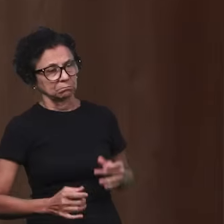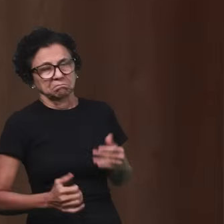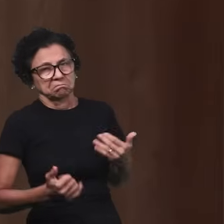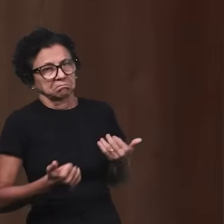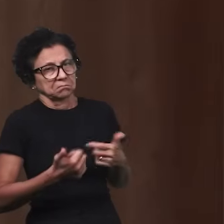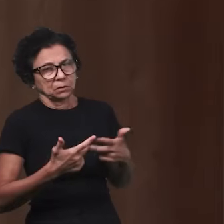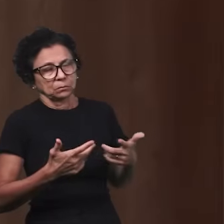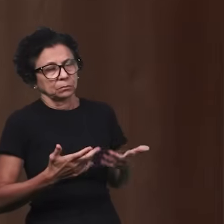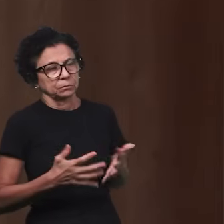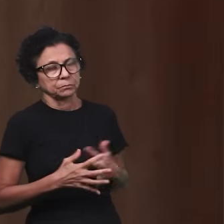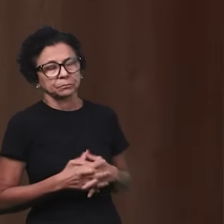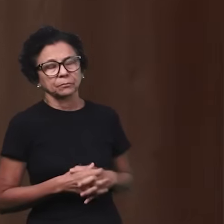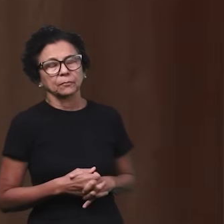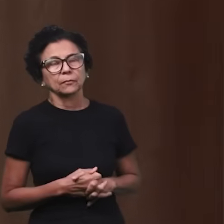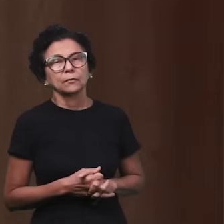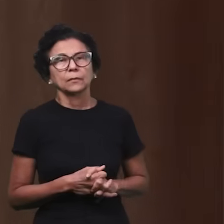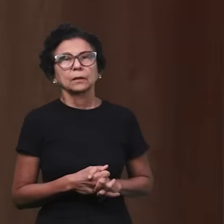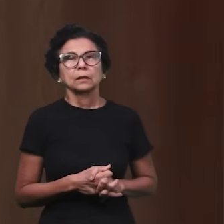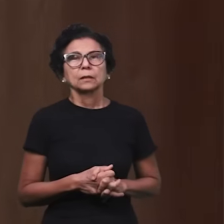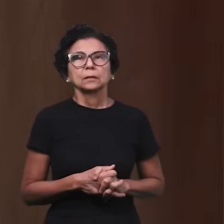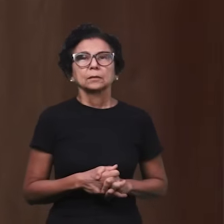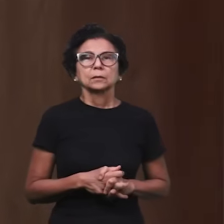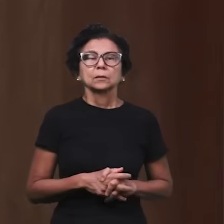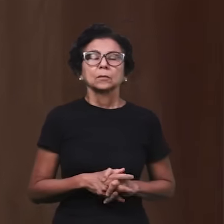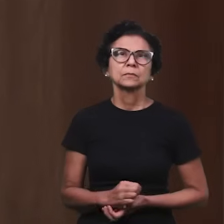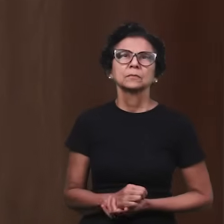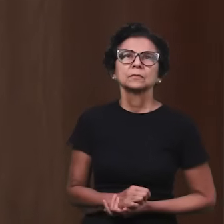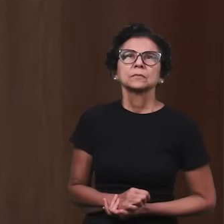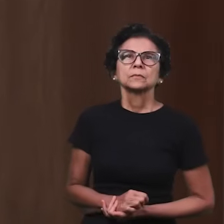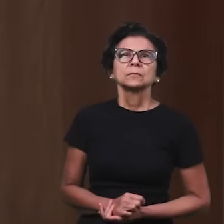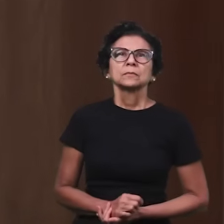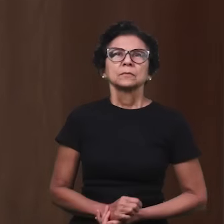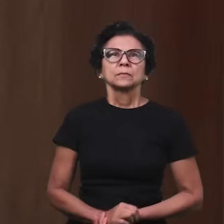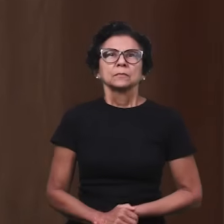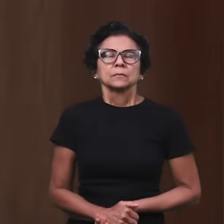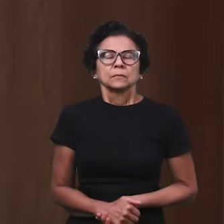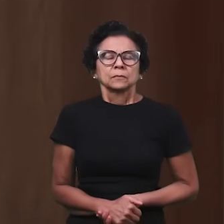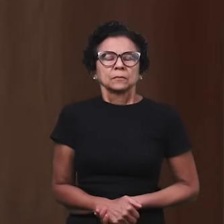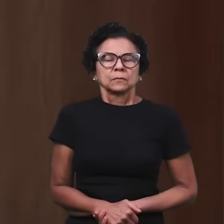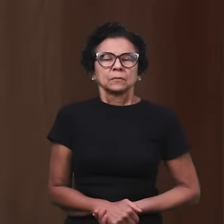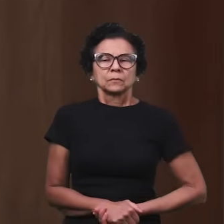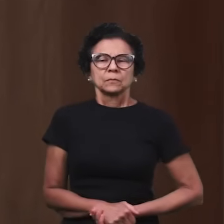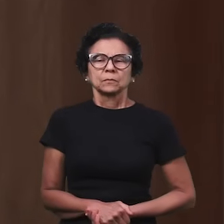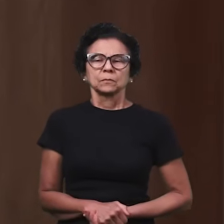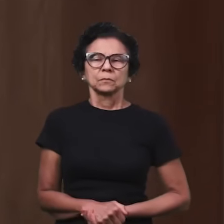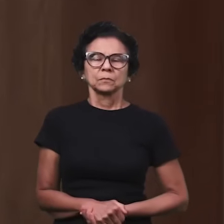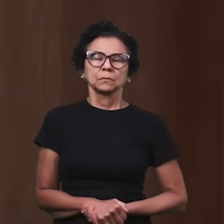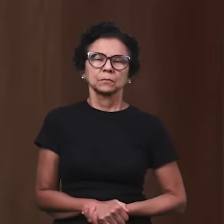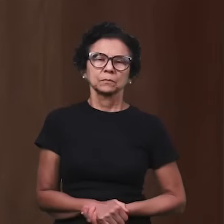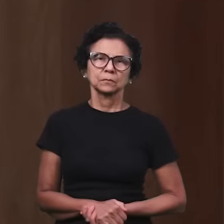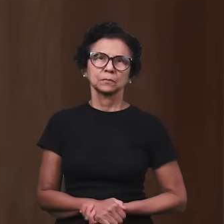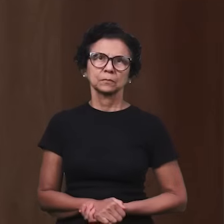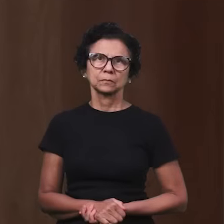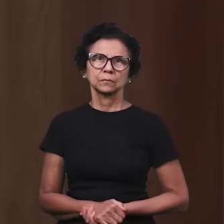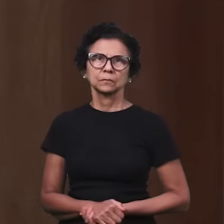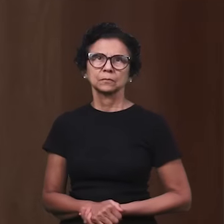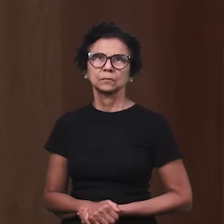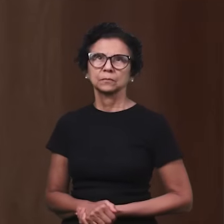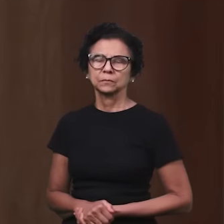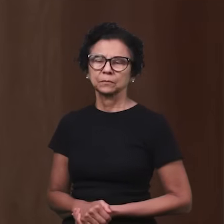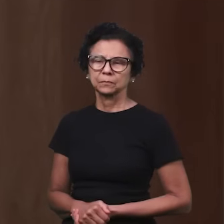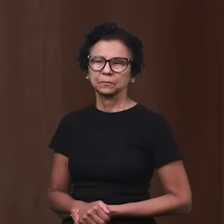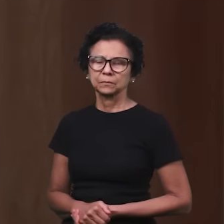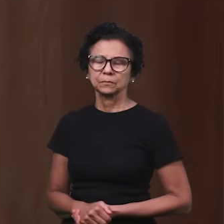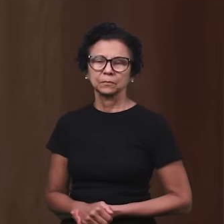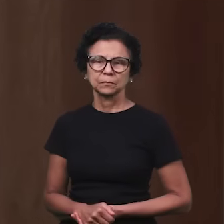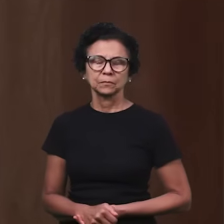E às vezes, o irmão que está ouvindo, ele não aceita aquilo porque acha que